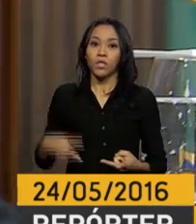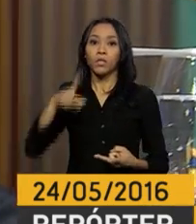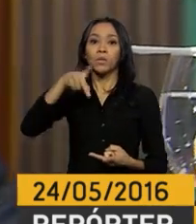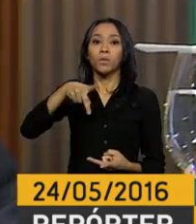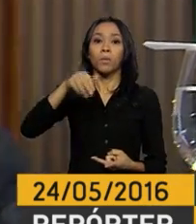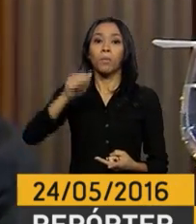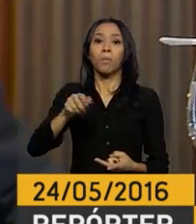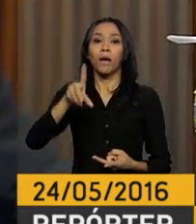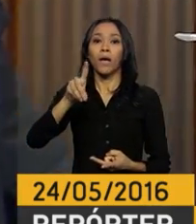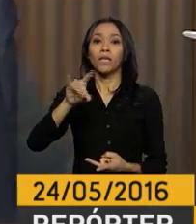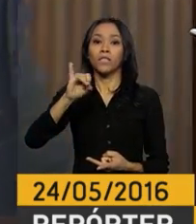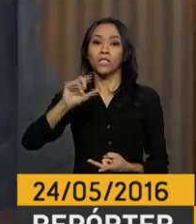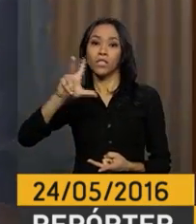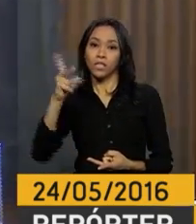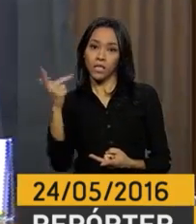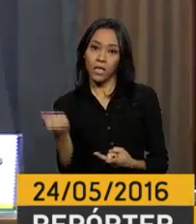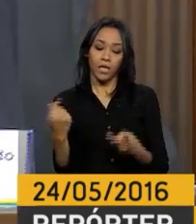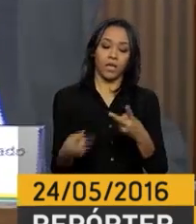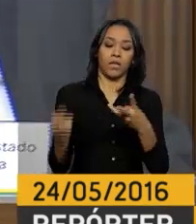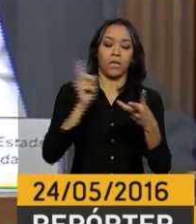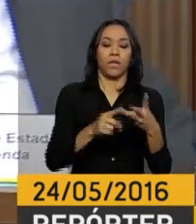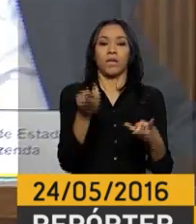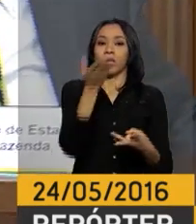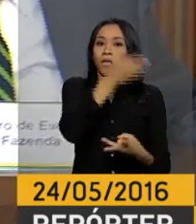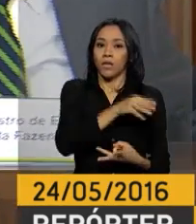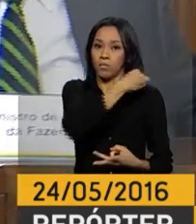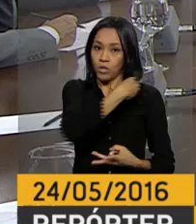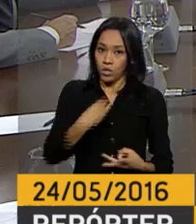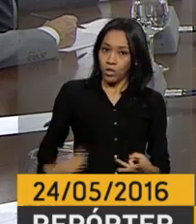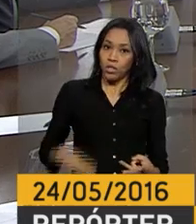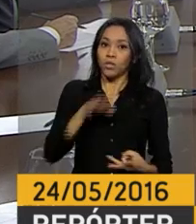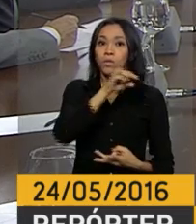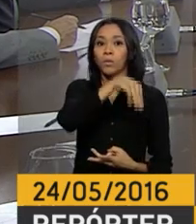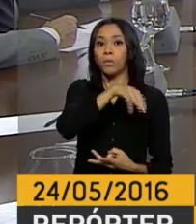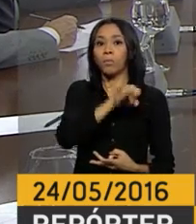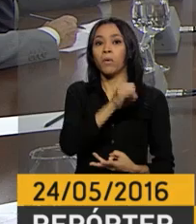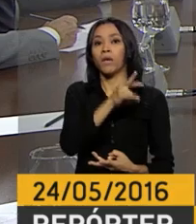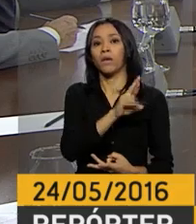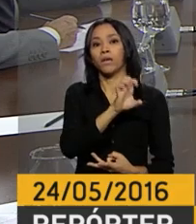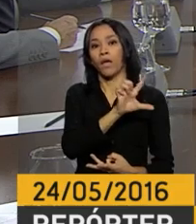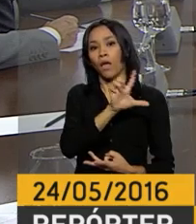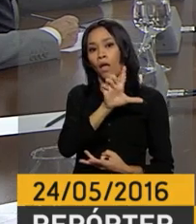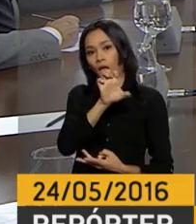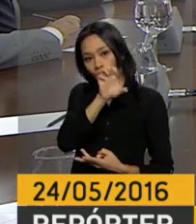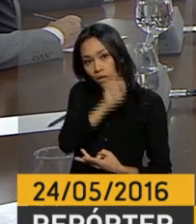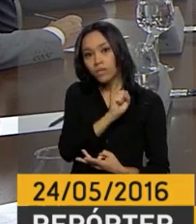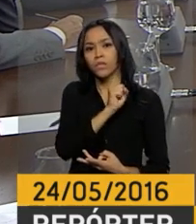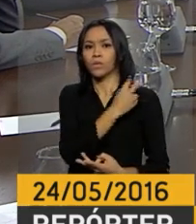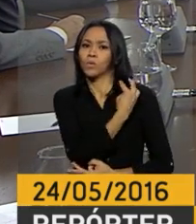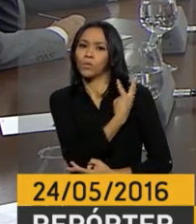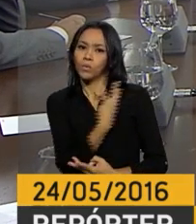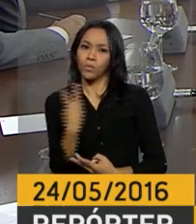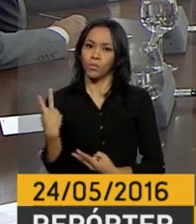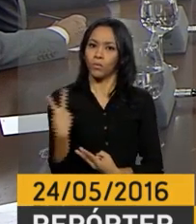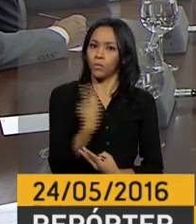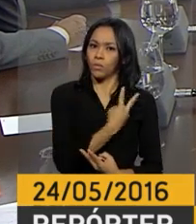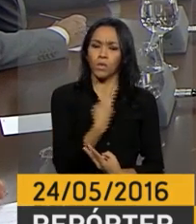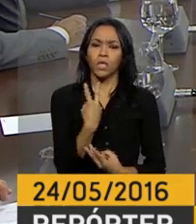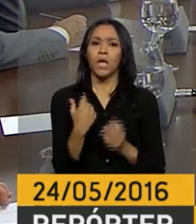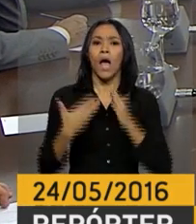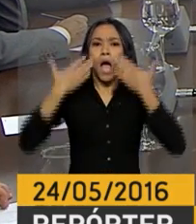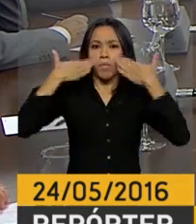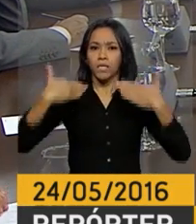o ministro interino Diogo, o ministro Edel, reunidos com os senhores para apresentar algumas